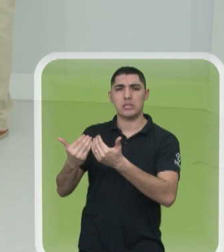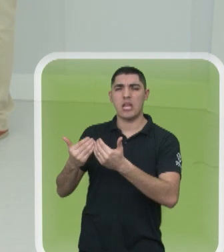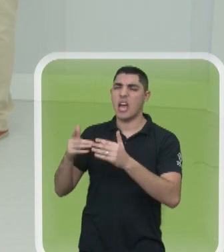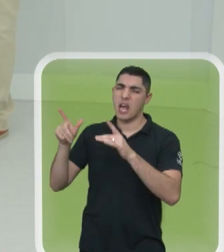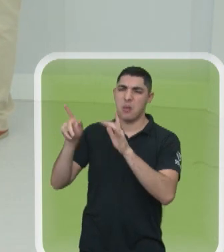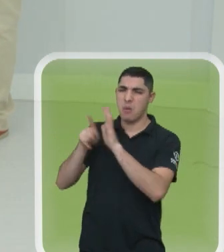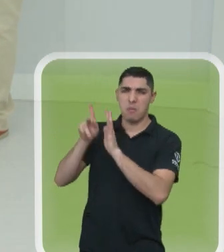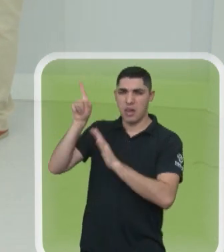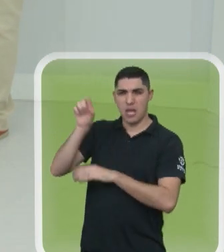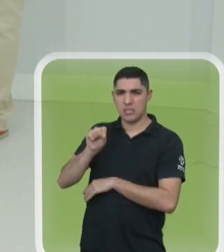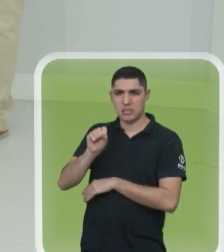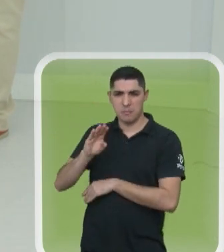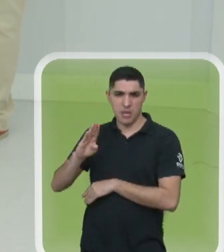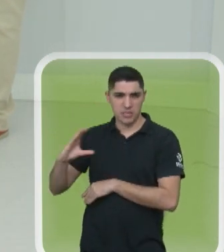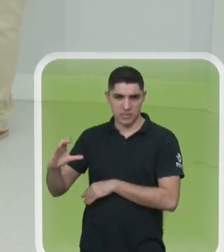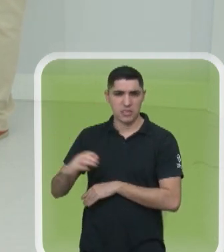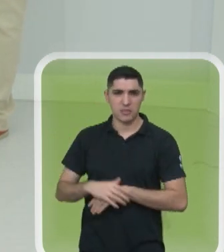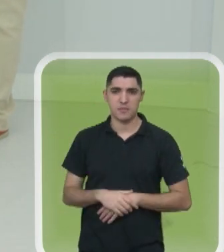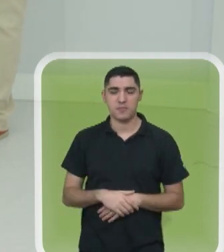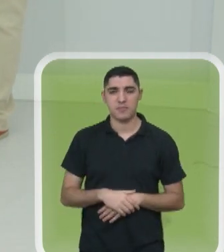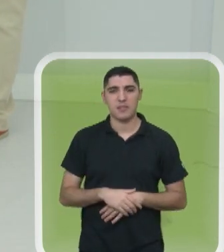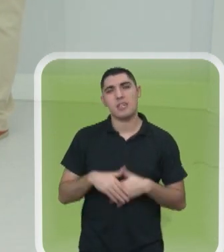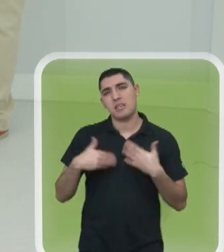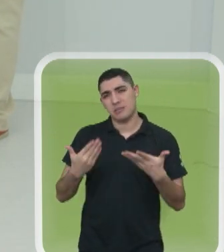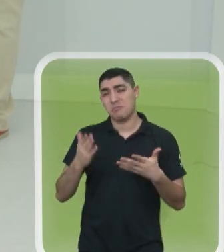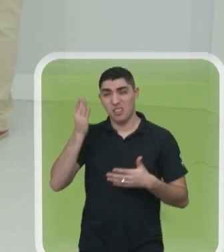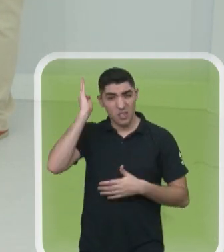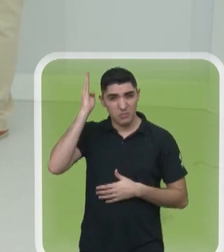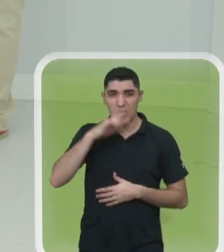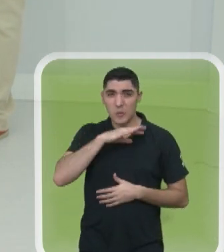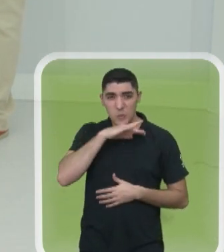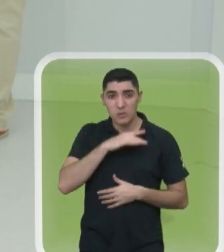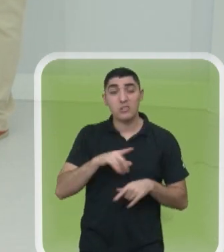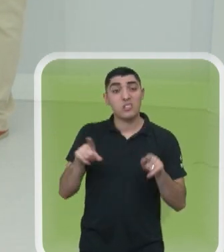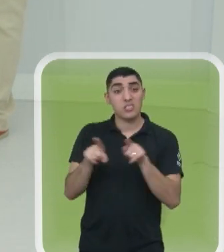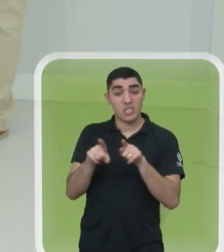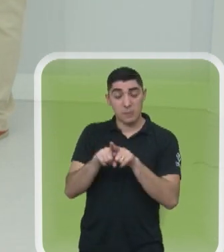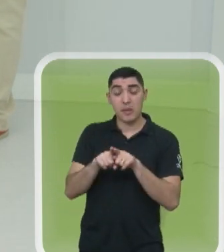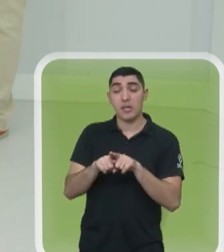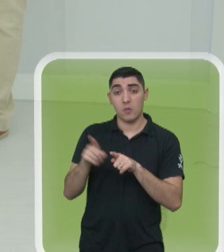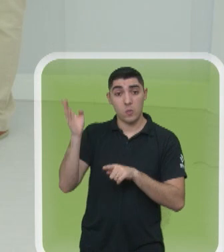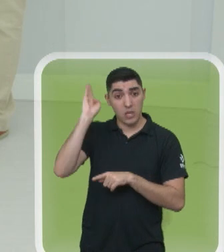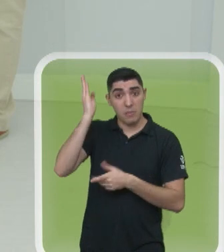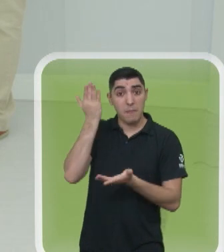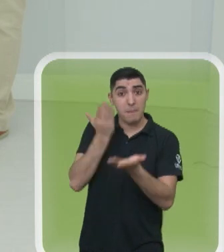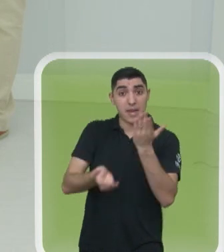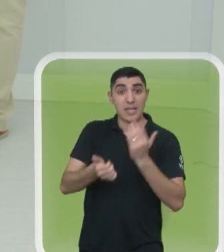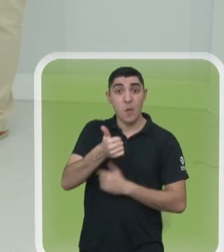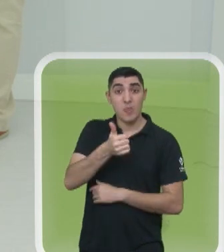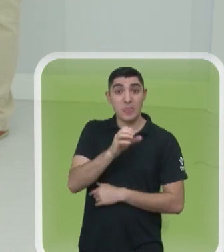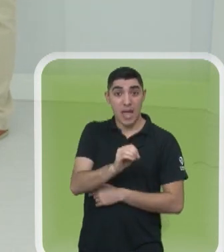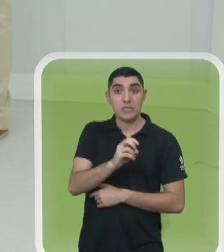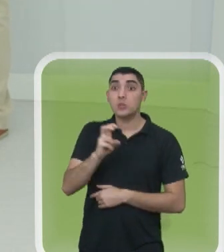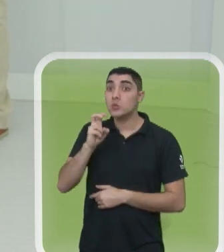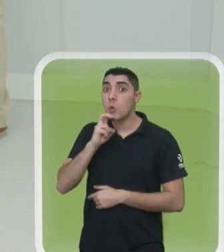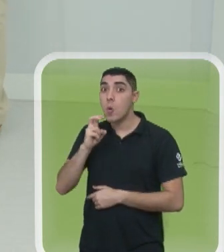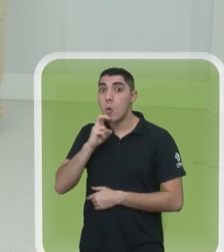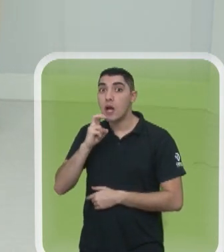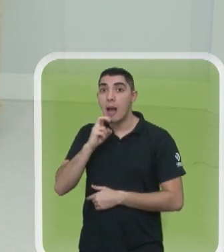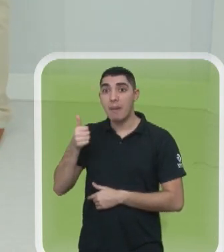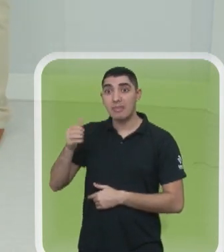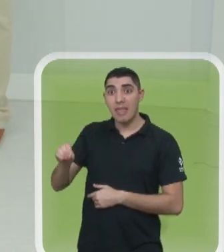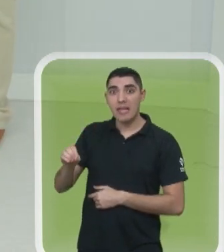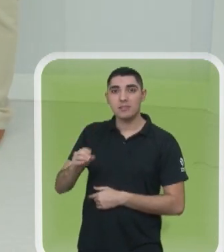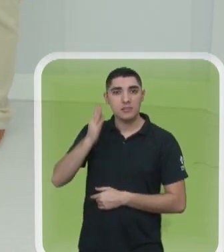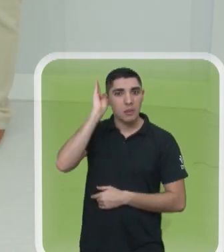mandando um jogo no ginásio lá. Enfim, mas tá mal demais. E que tomou a maior goleada do campeonato, né? 10-1. Perdeu pro Sorocaba, né? Por 10-1 o 10